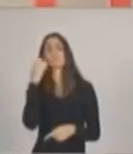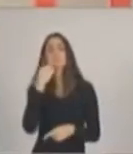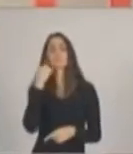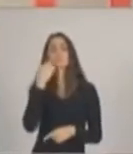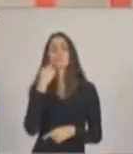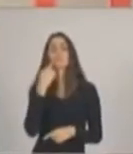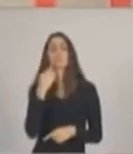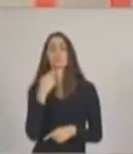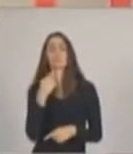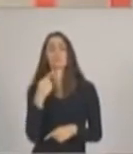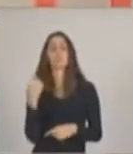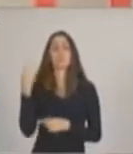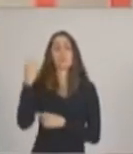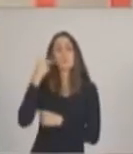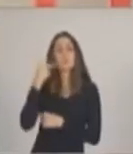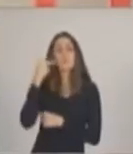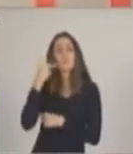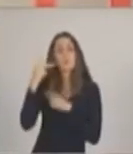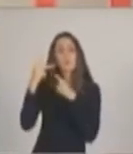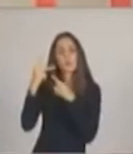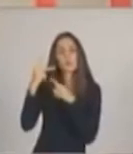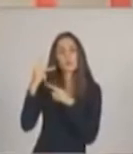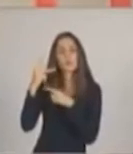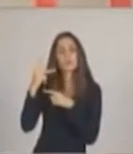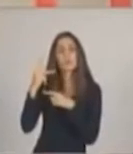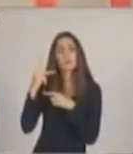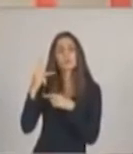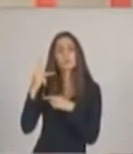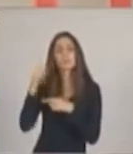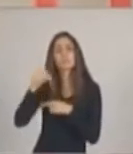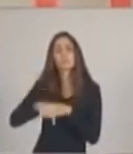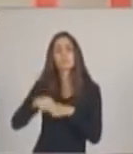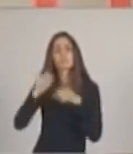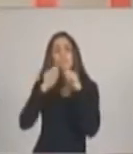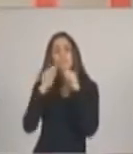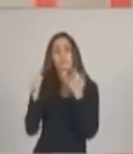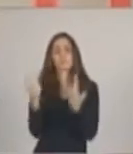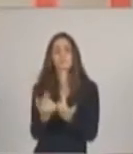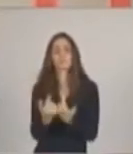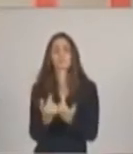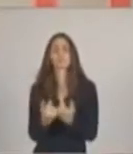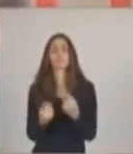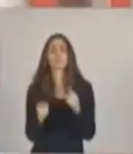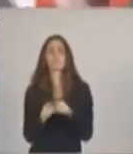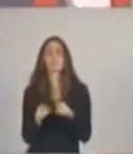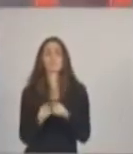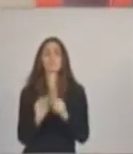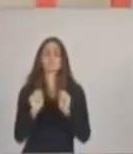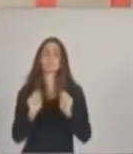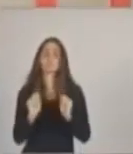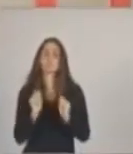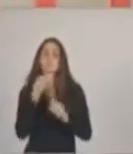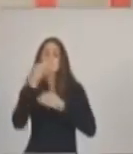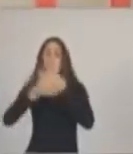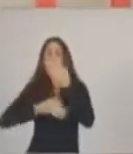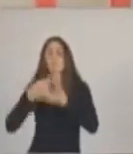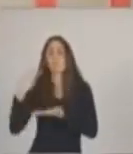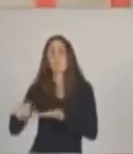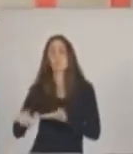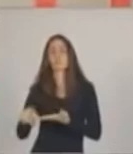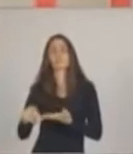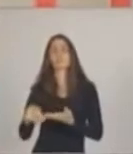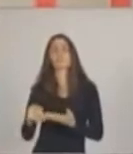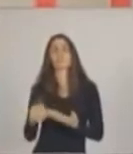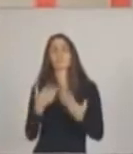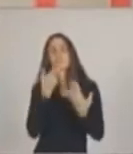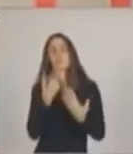à Procuradoria deste poder, se manifestou pela